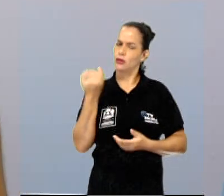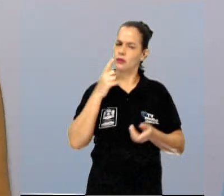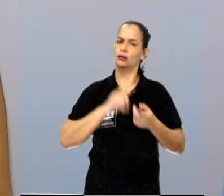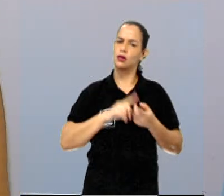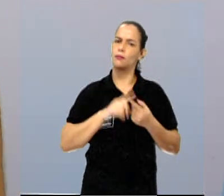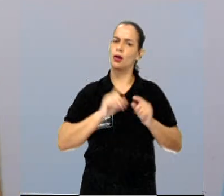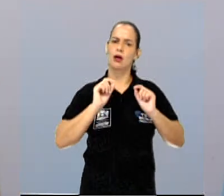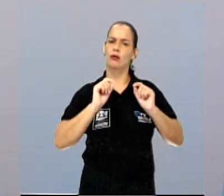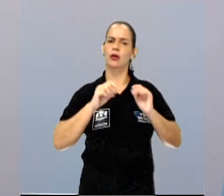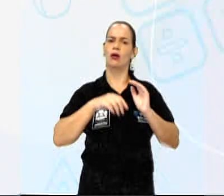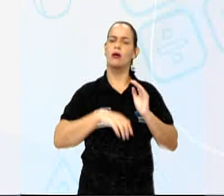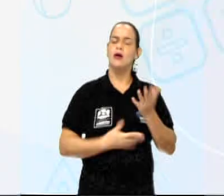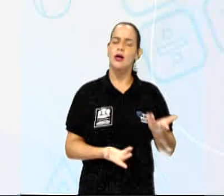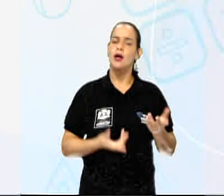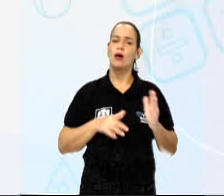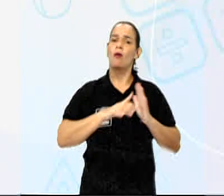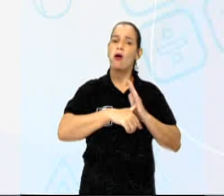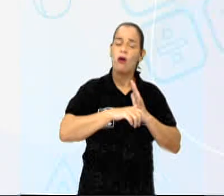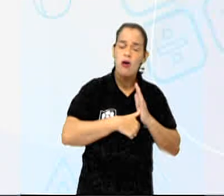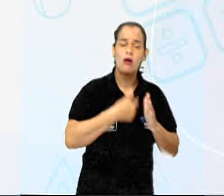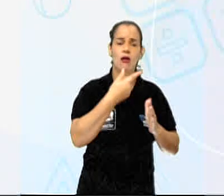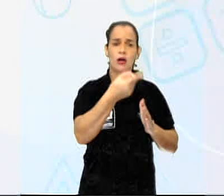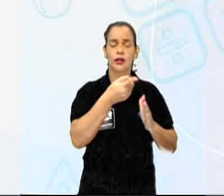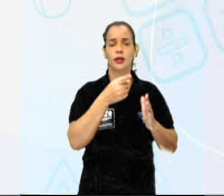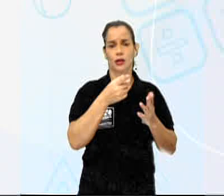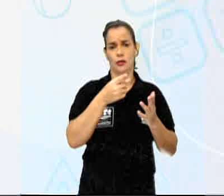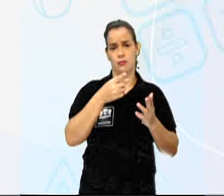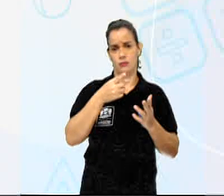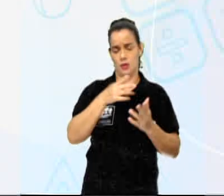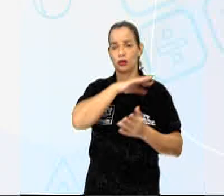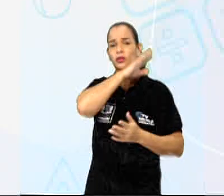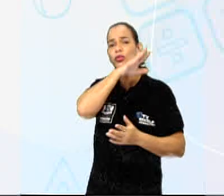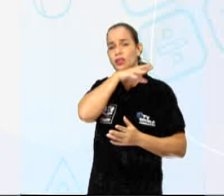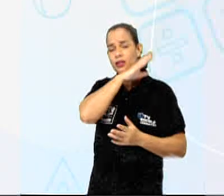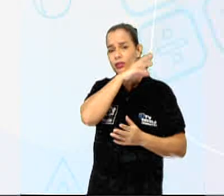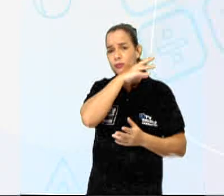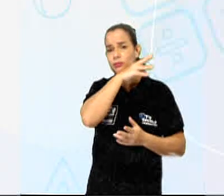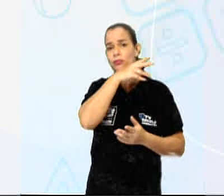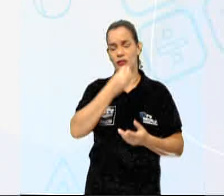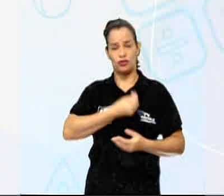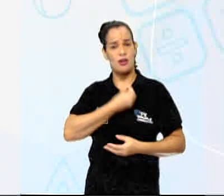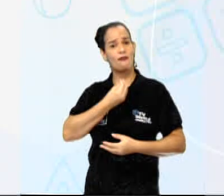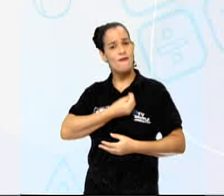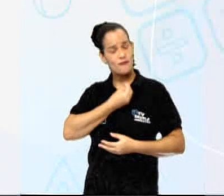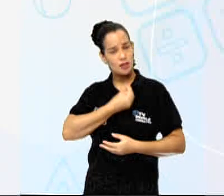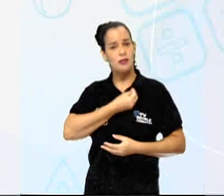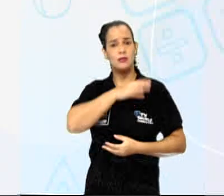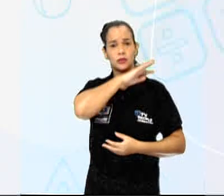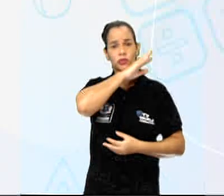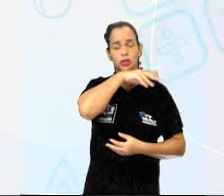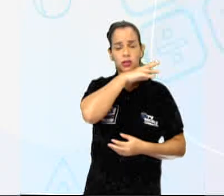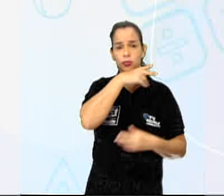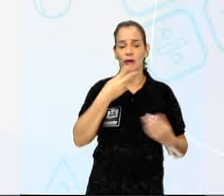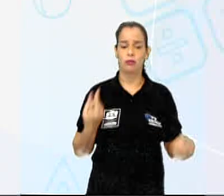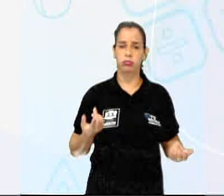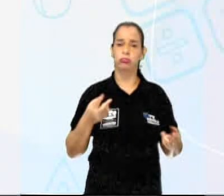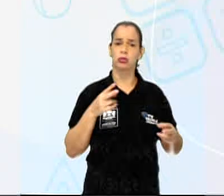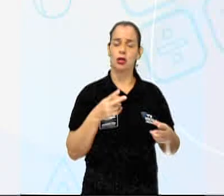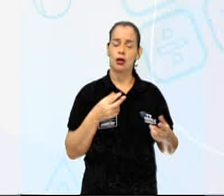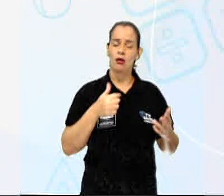animais, que ameaça a biodiversidade brasileira. E isso eu considero, além de um crime, eu considero um ato